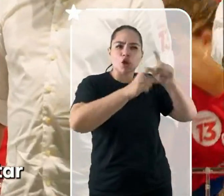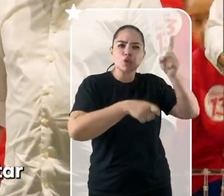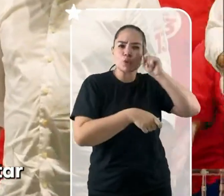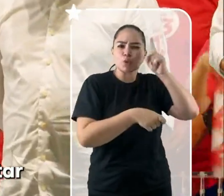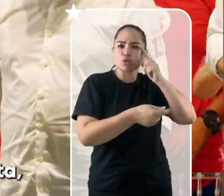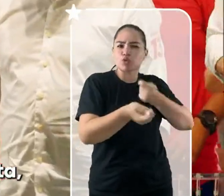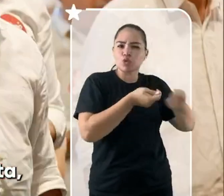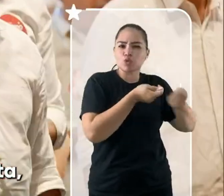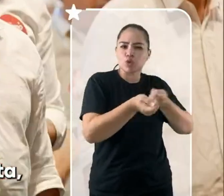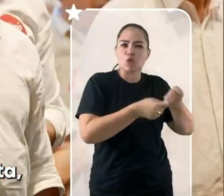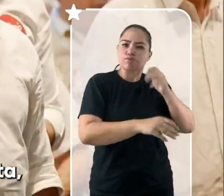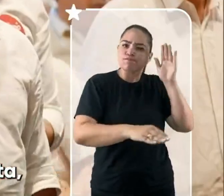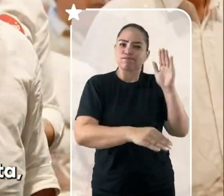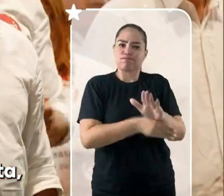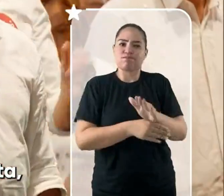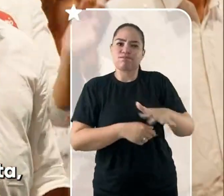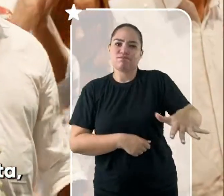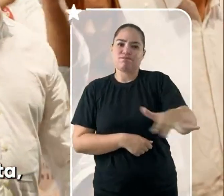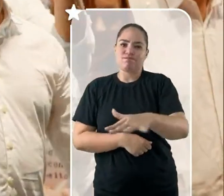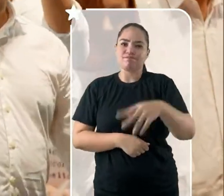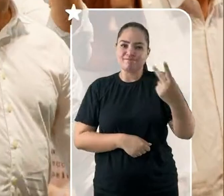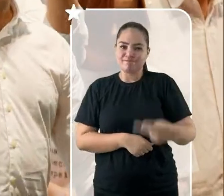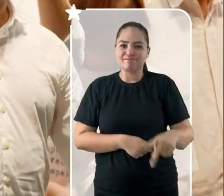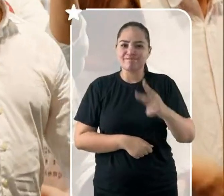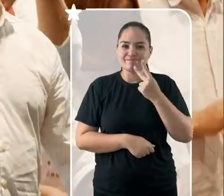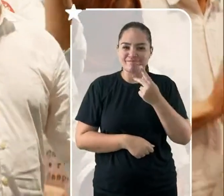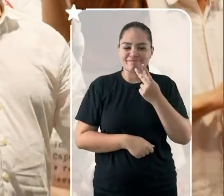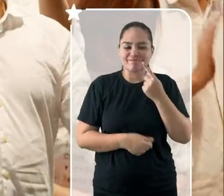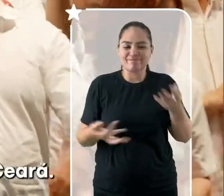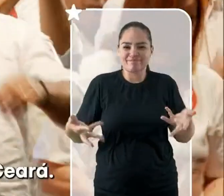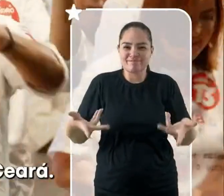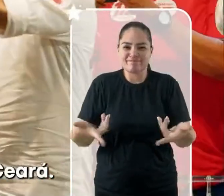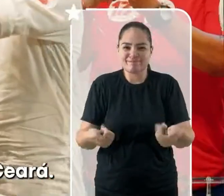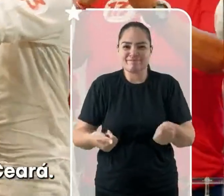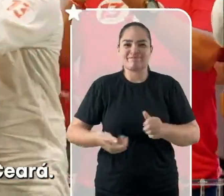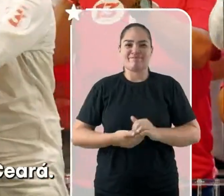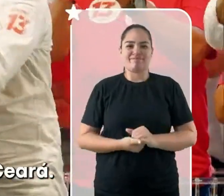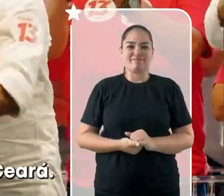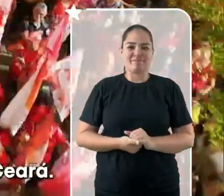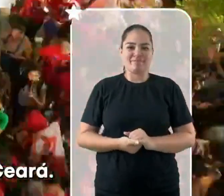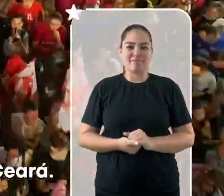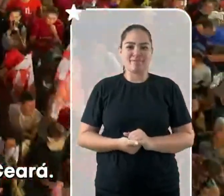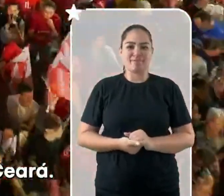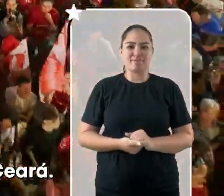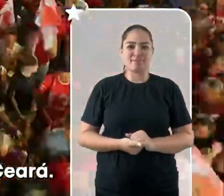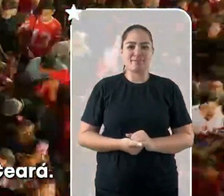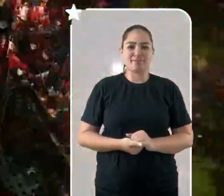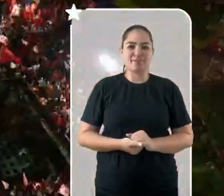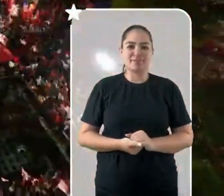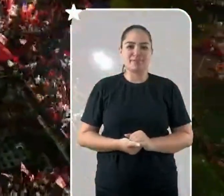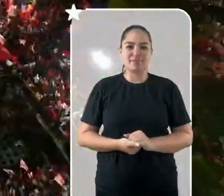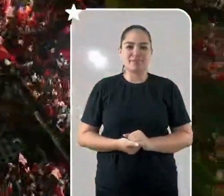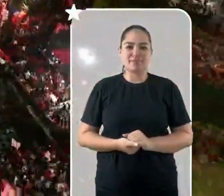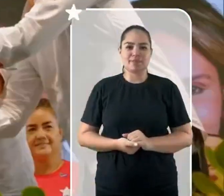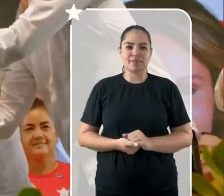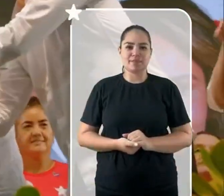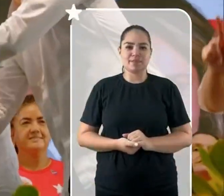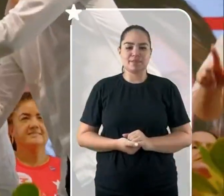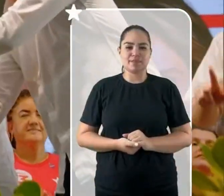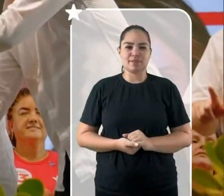vai estar definitivamente aberta todos os dias para atender o povo do Ceará.